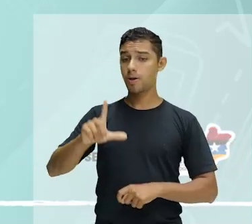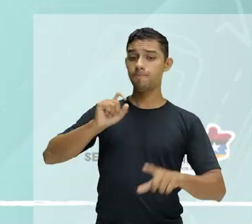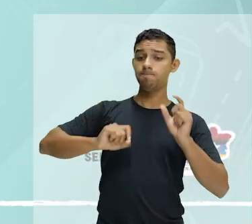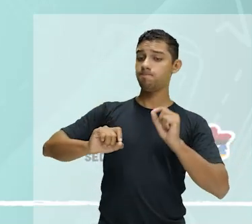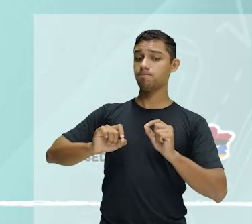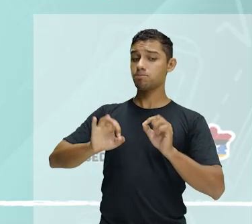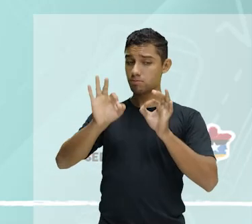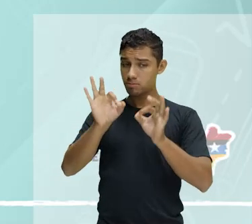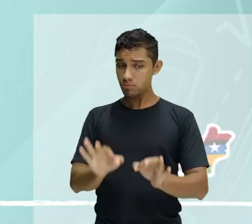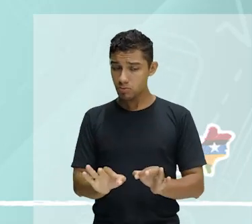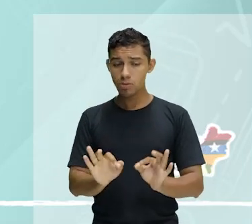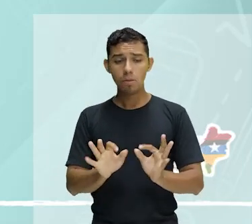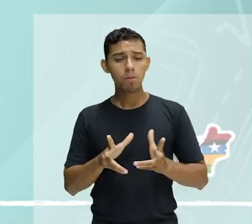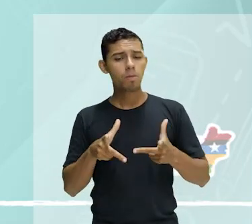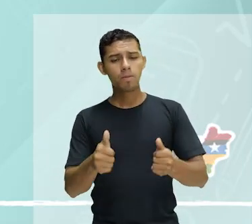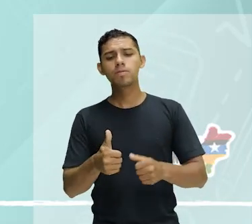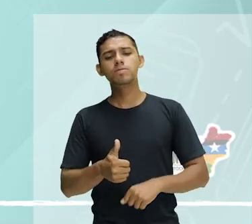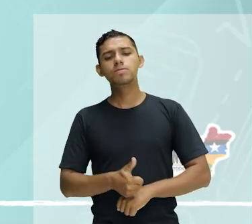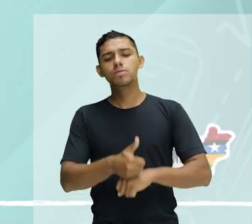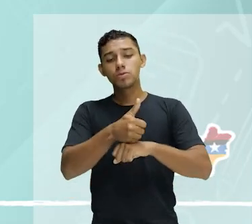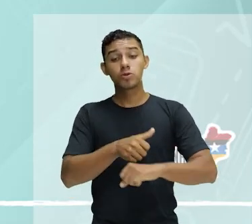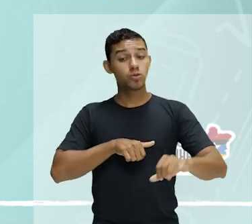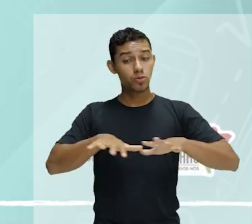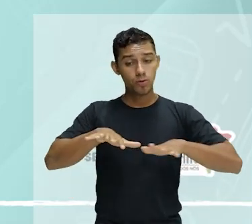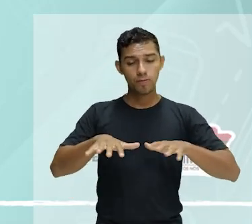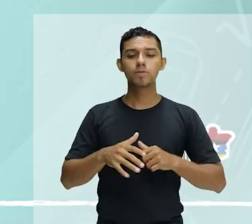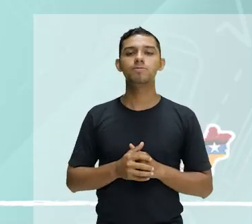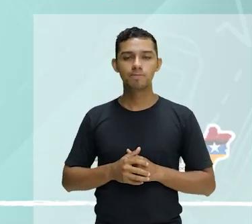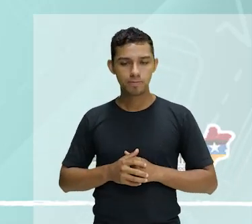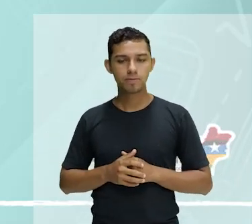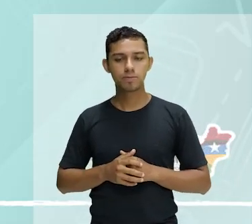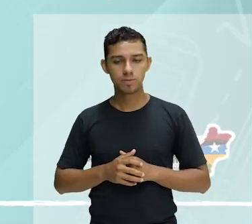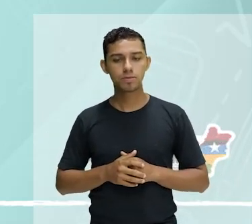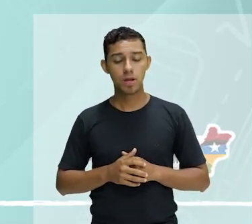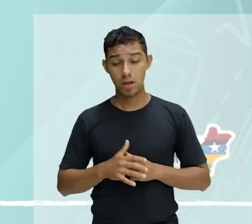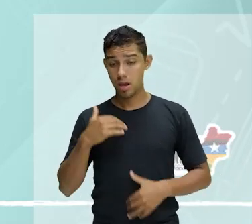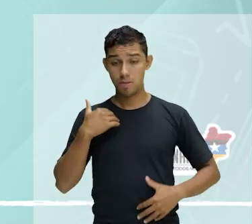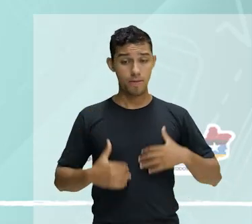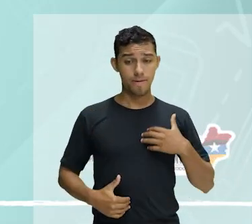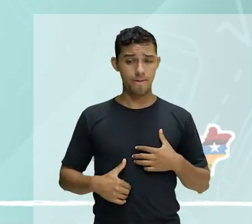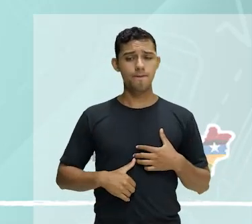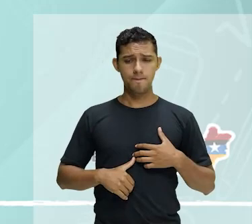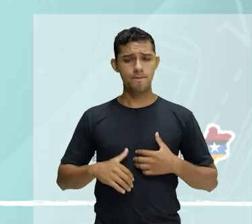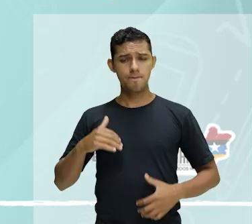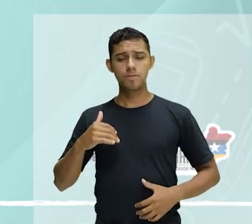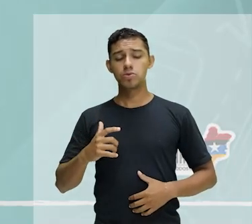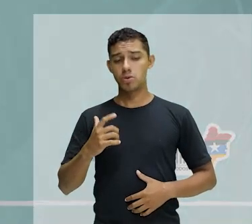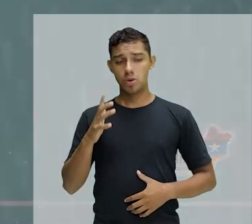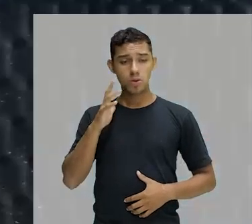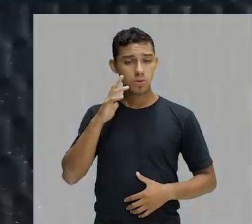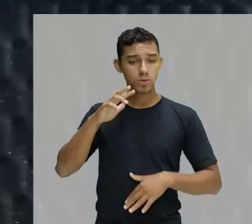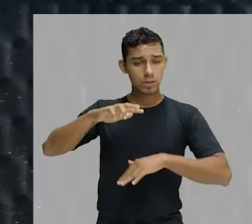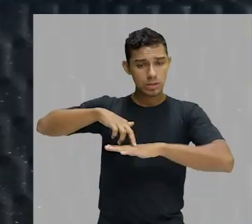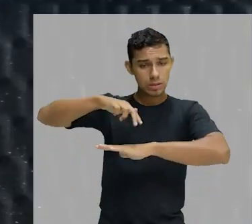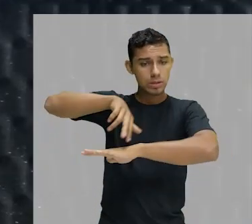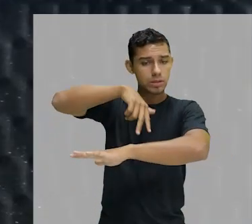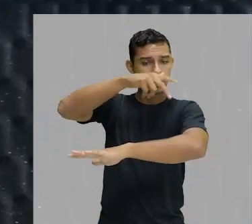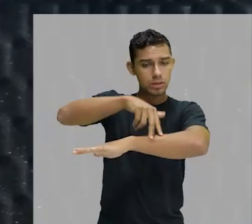em relação à melhor execução do movimento. A capacidade física predominante na prática da ginástica